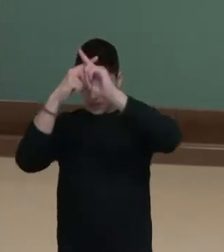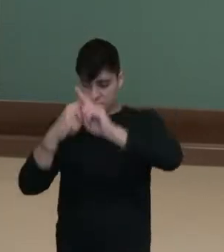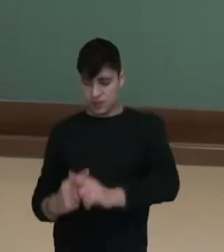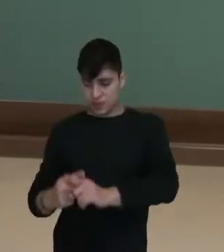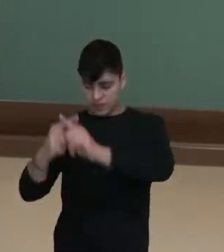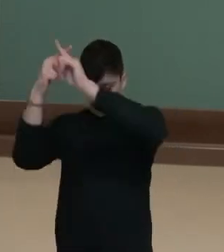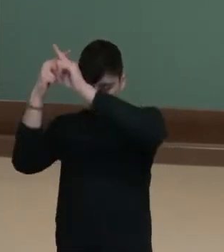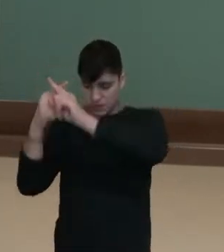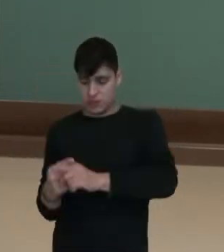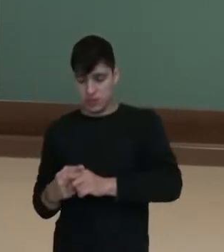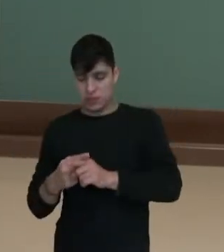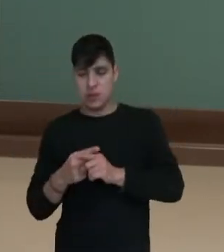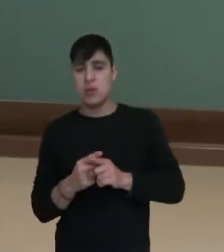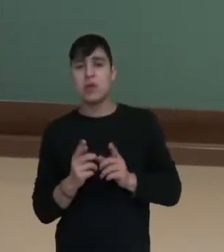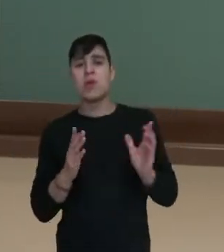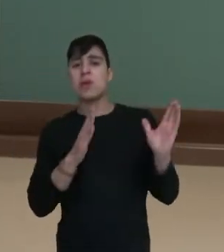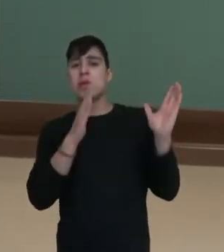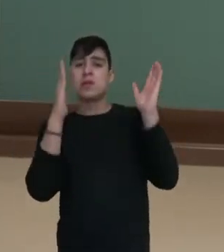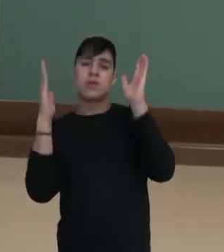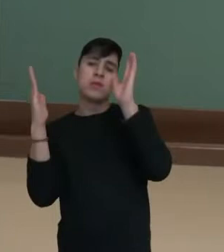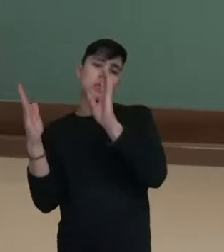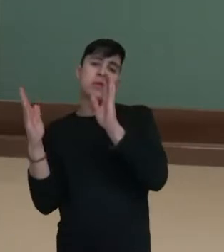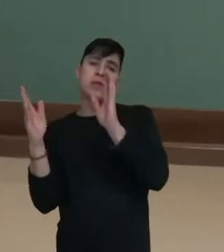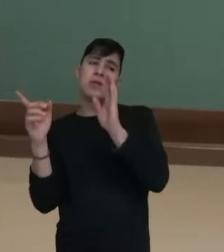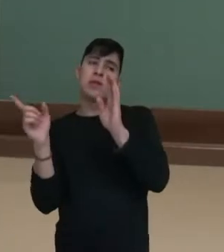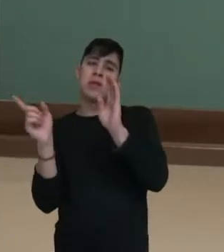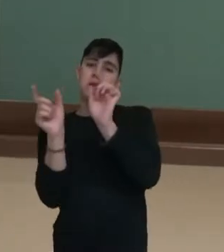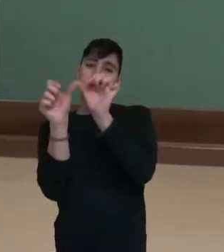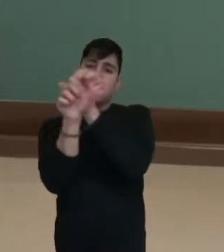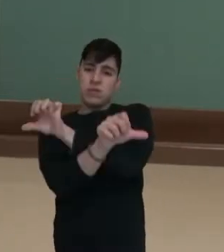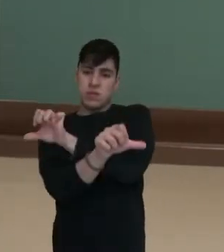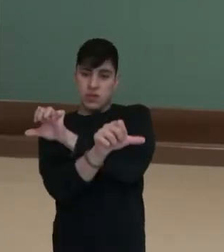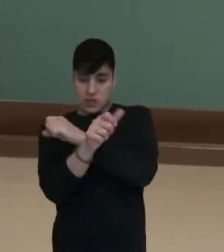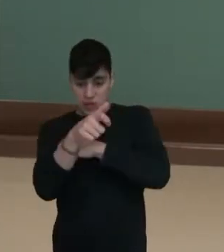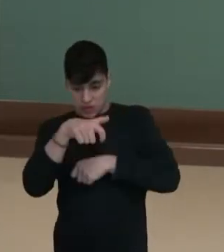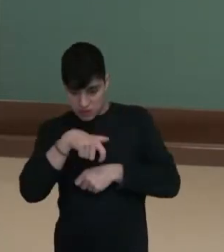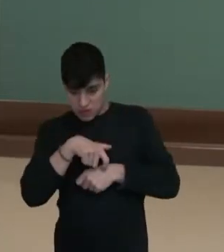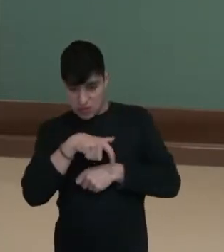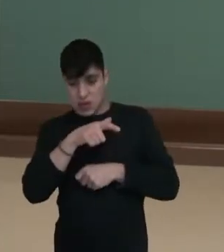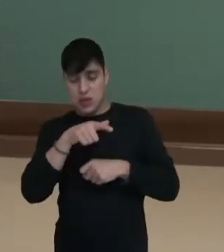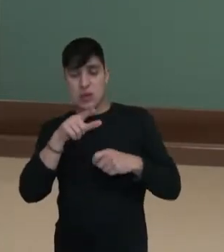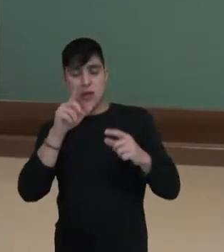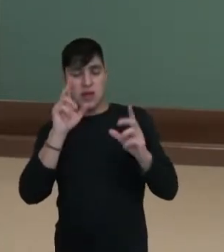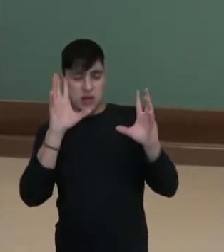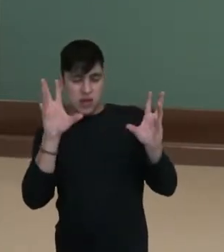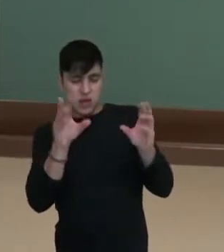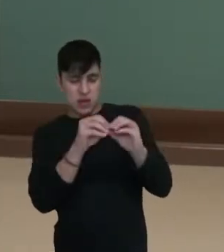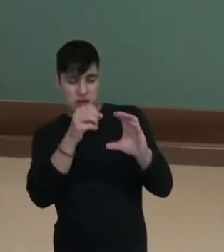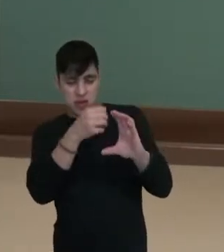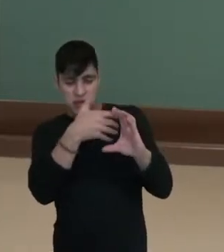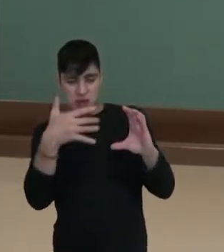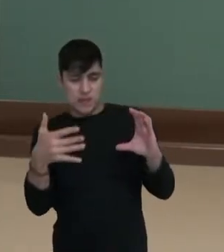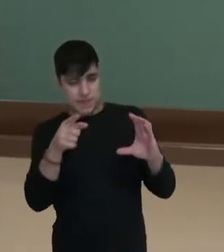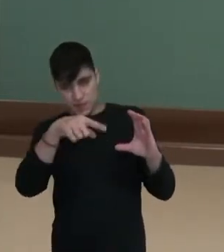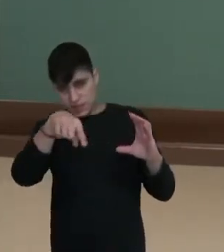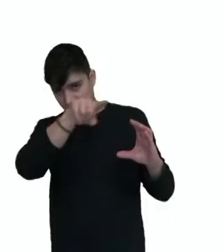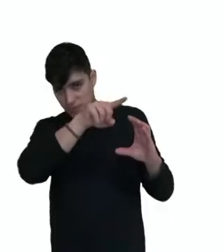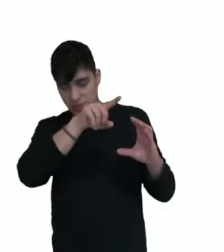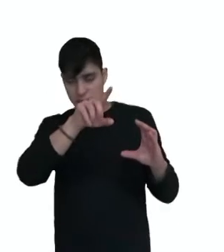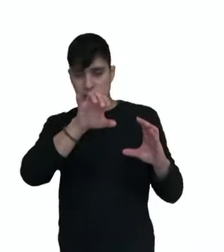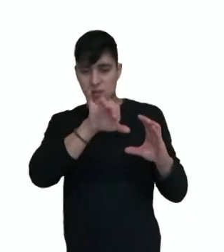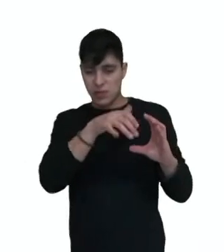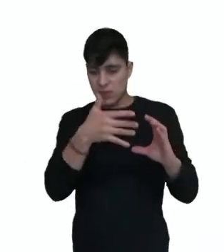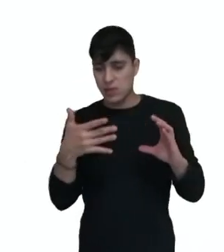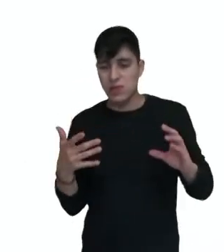e do gene do lado eu tenho aquilo invertido. Então na hora de se parear e ler essa característica e dar a característica